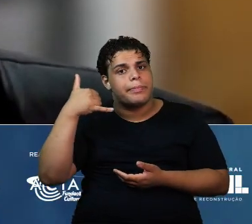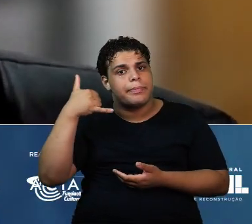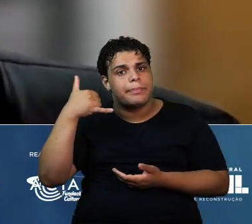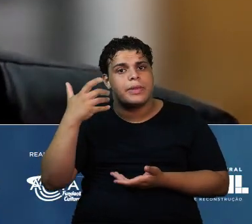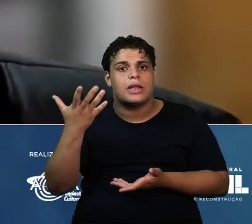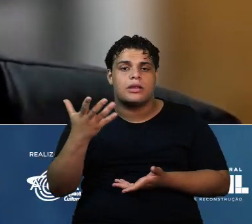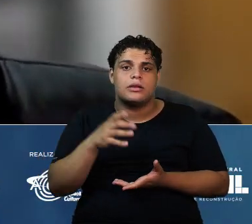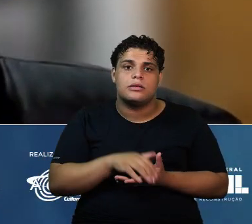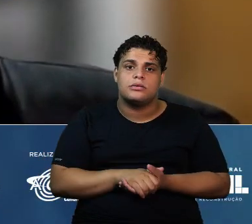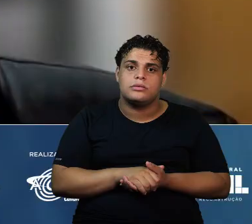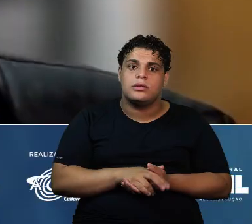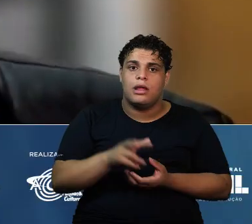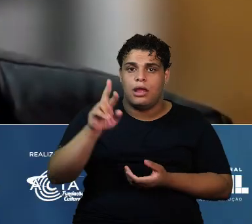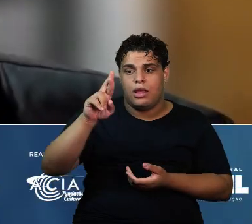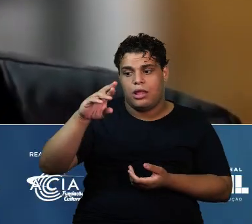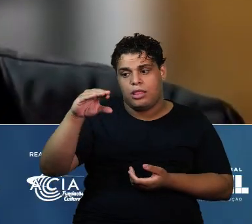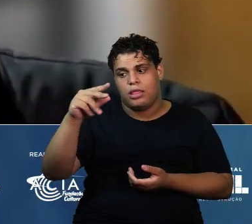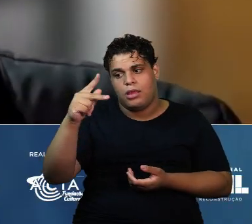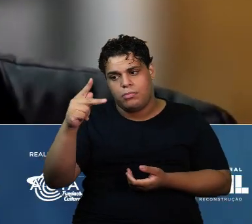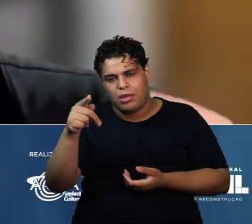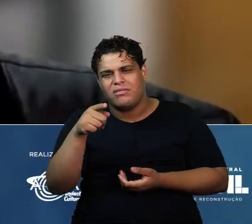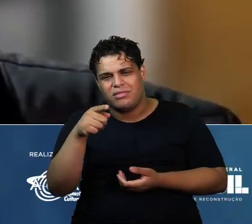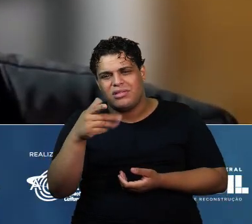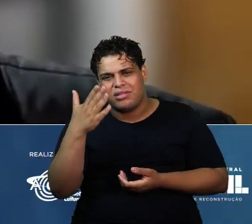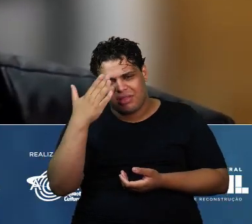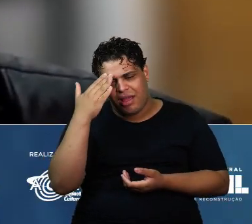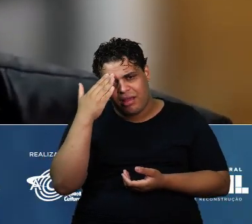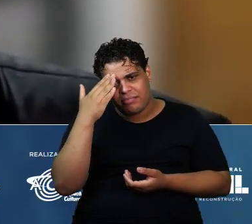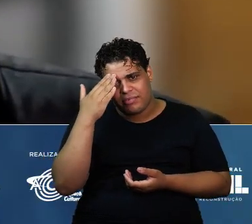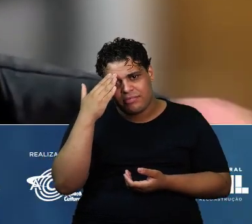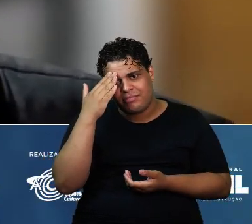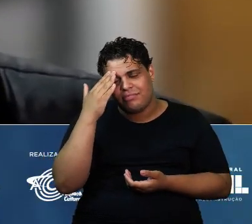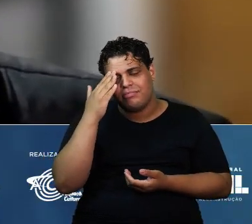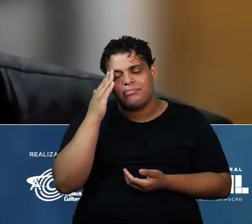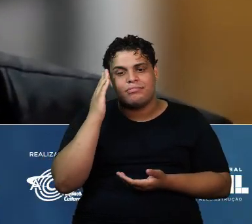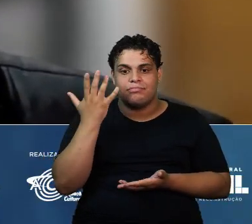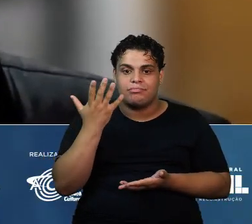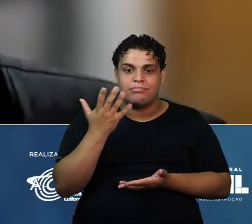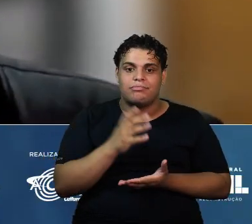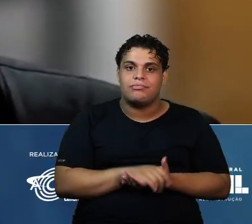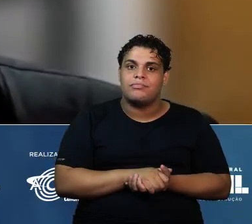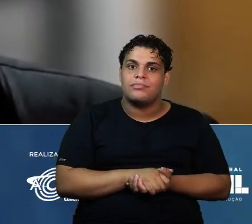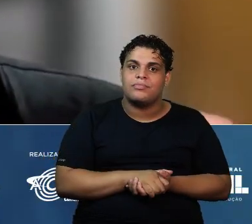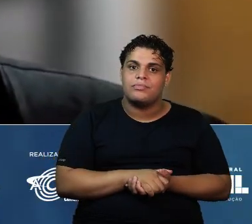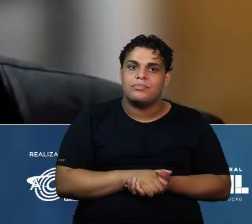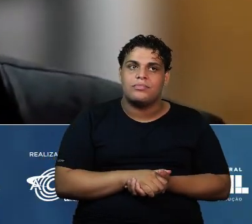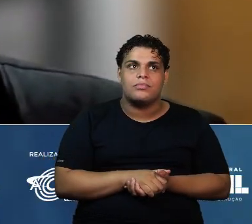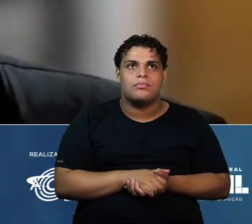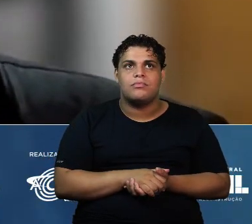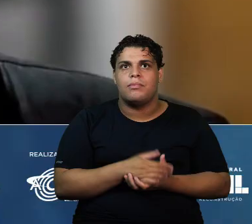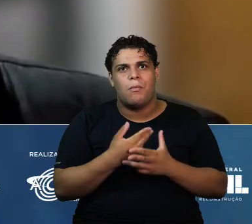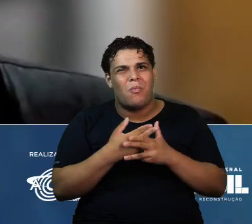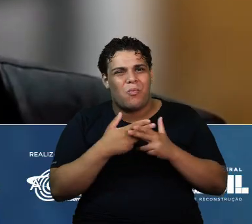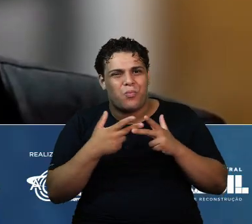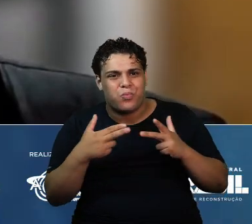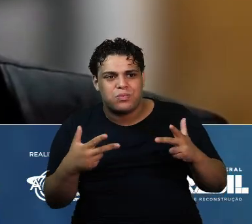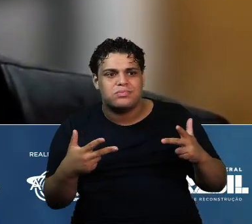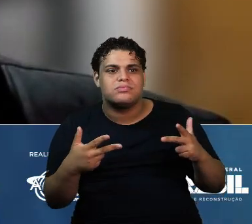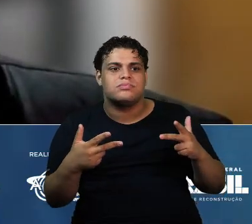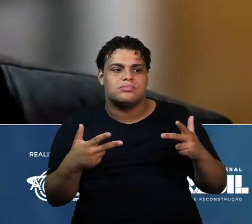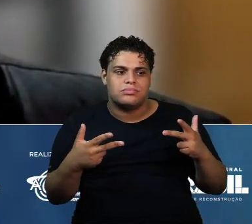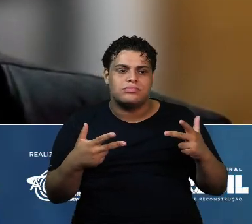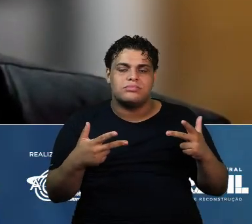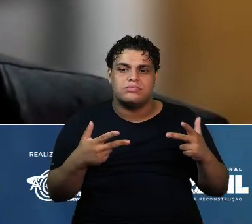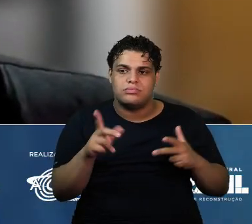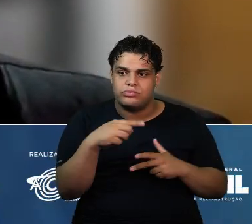fazer RCP? Então, são camadas e mais camadas que a gente tem que ir colocando para que a gente